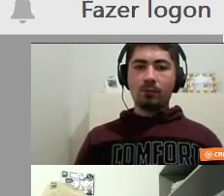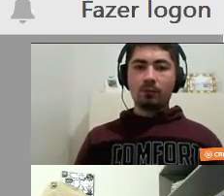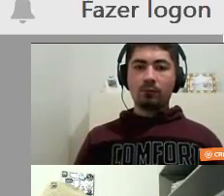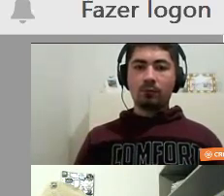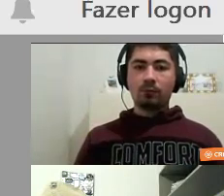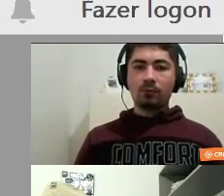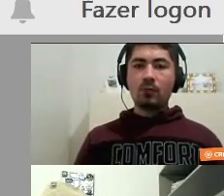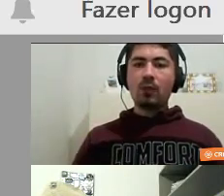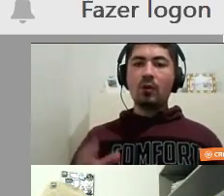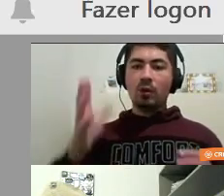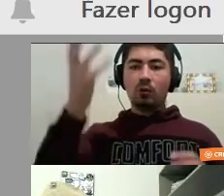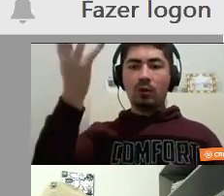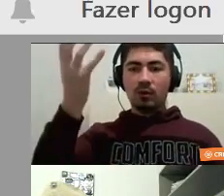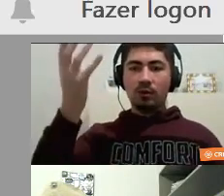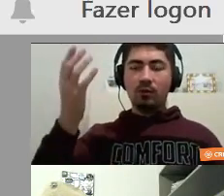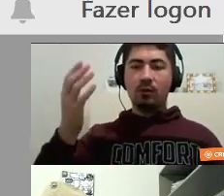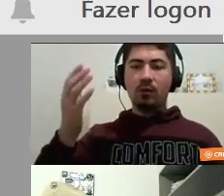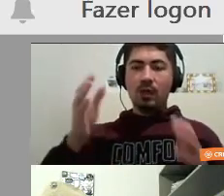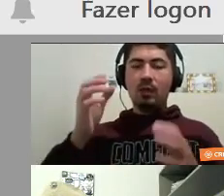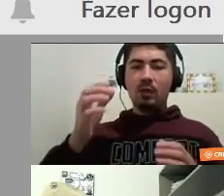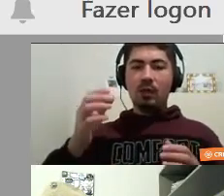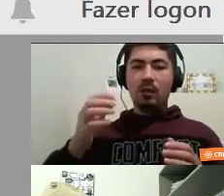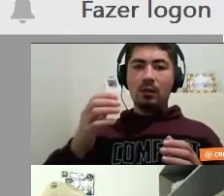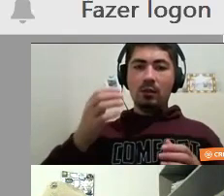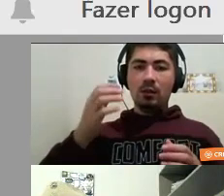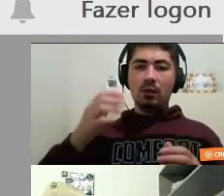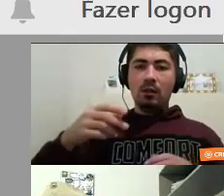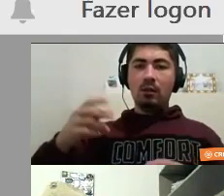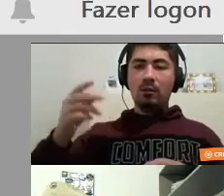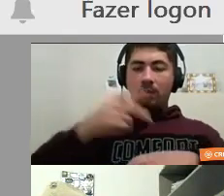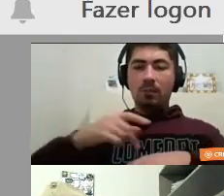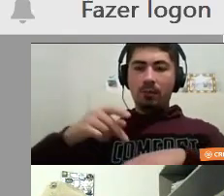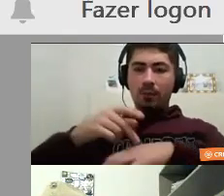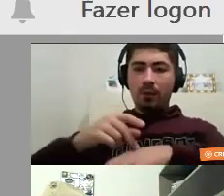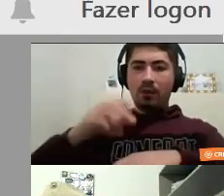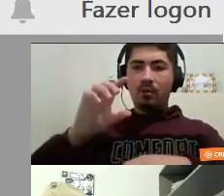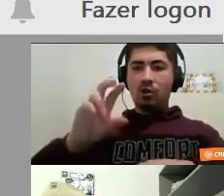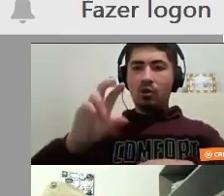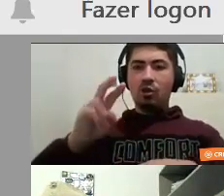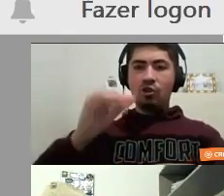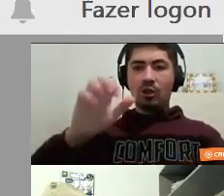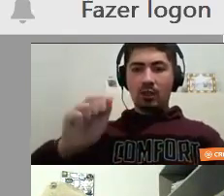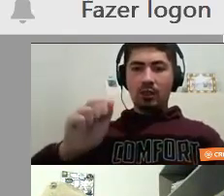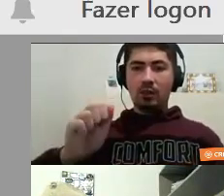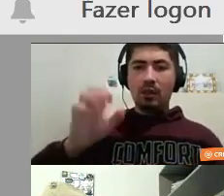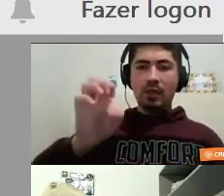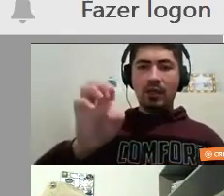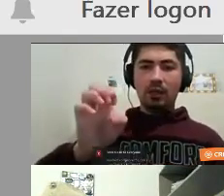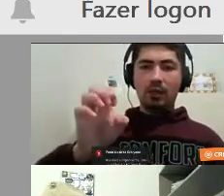e a China, é declarado livre da paralisia infantil. Tudo isso